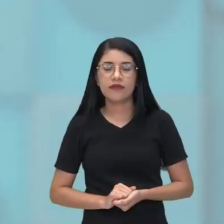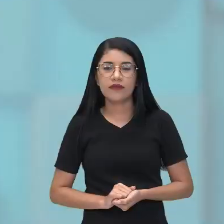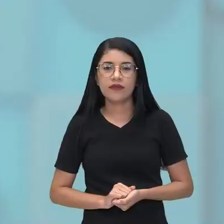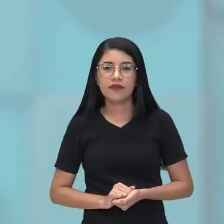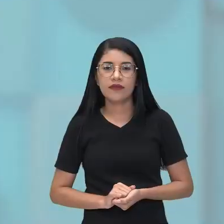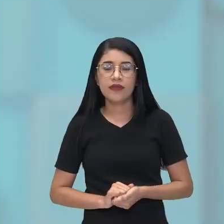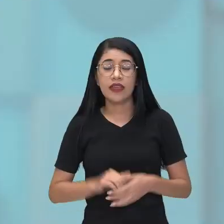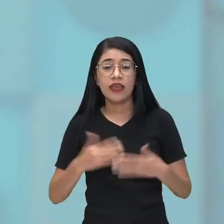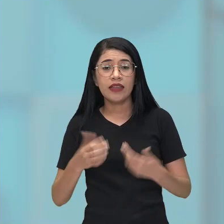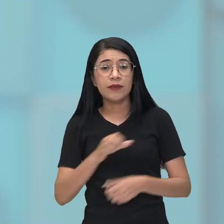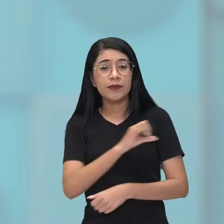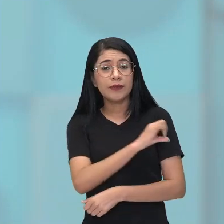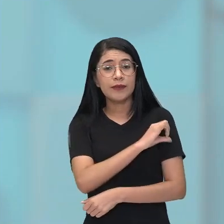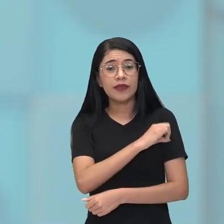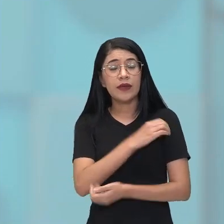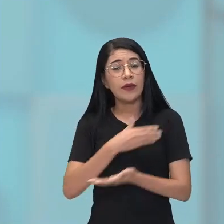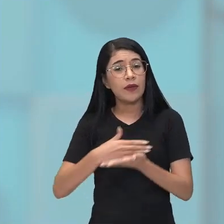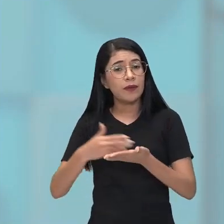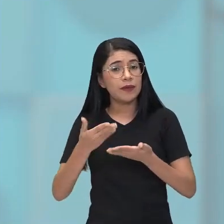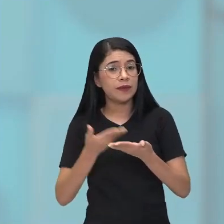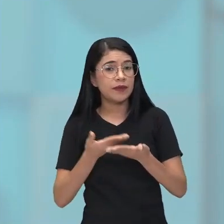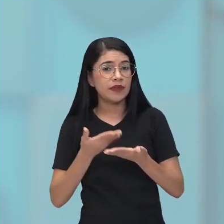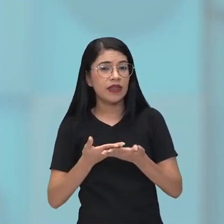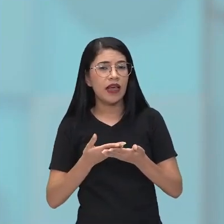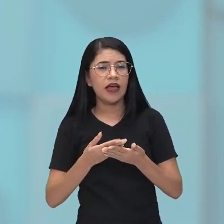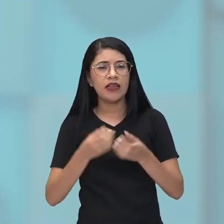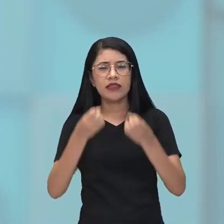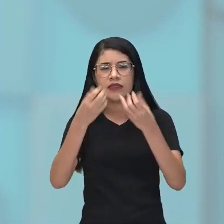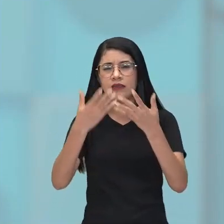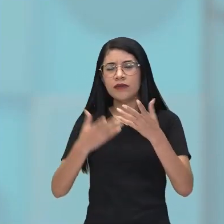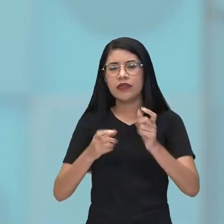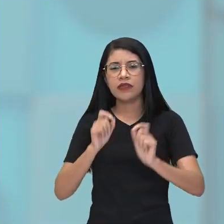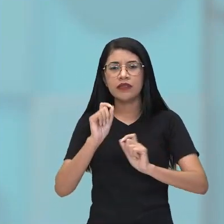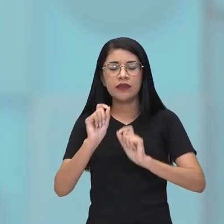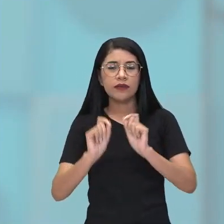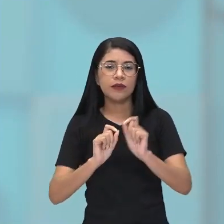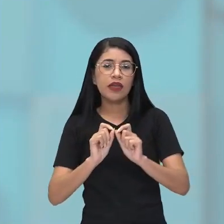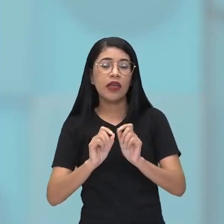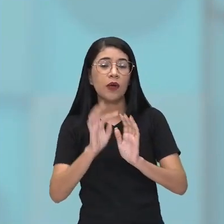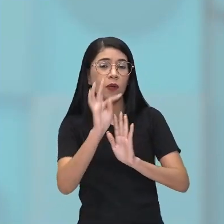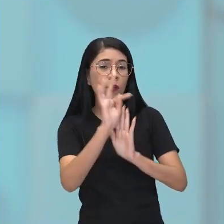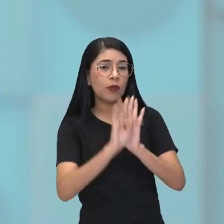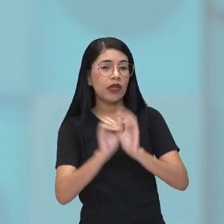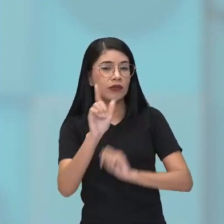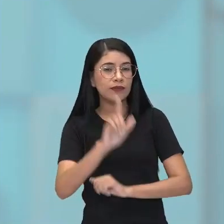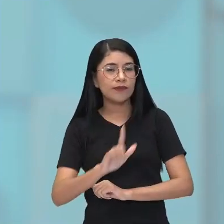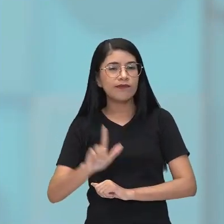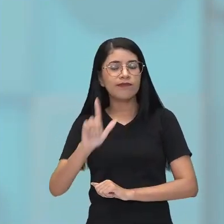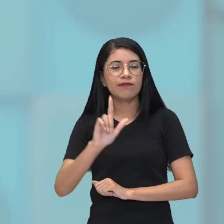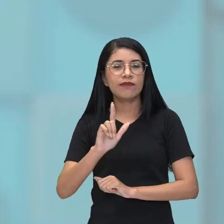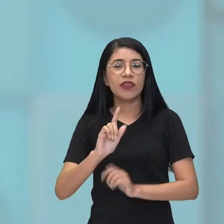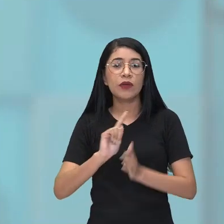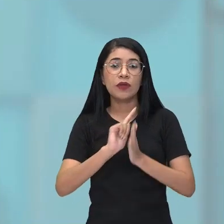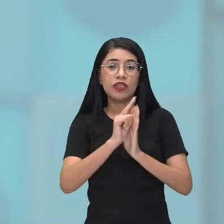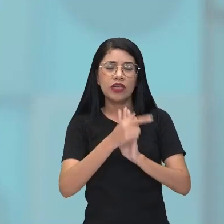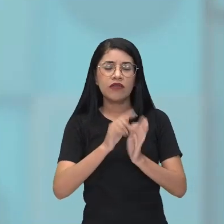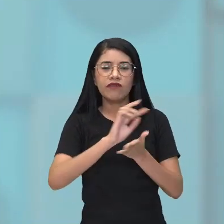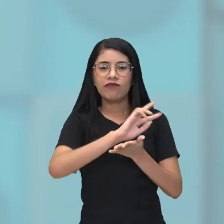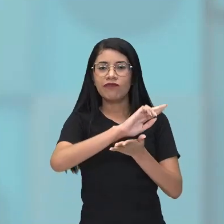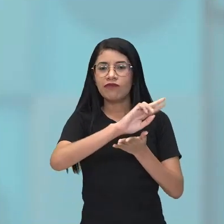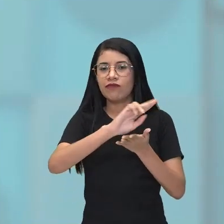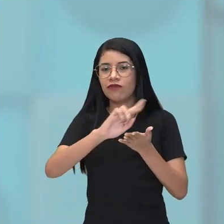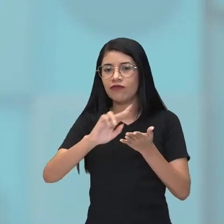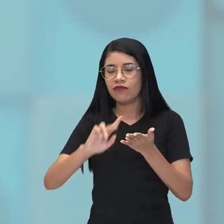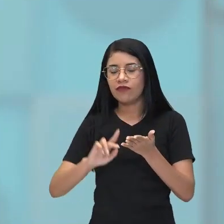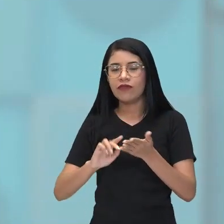Então, pessoal do nono ano, vamos então conversar sobre textos literários de gêneros diversos